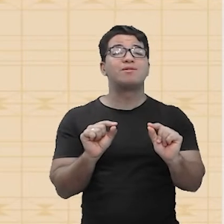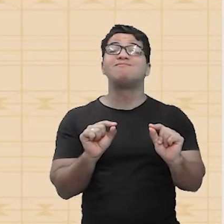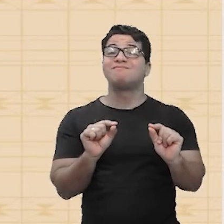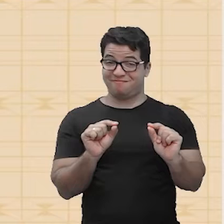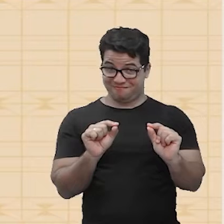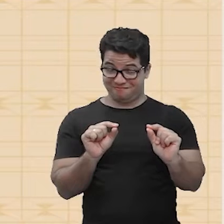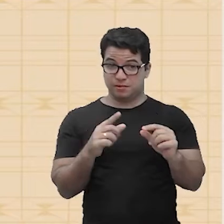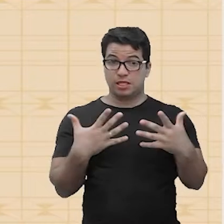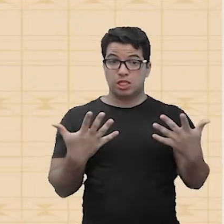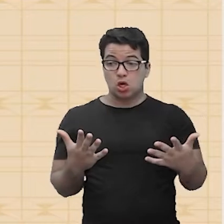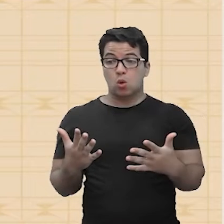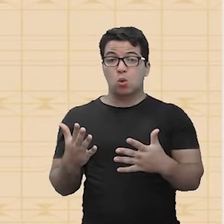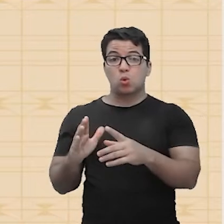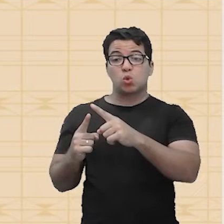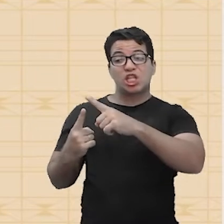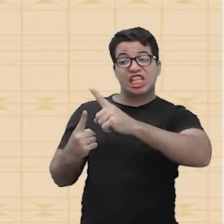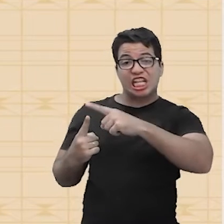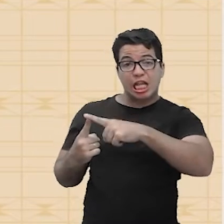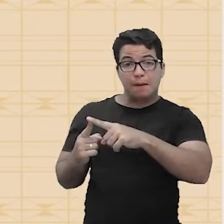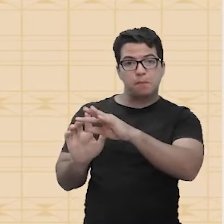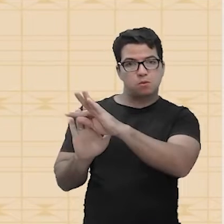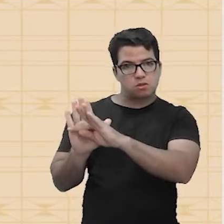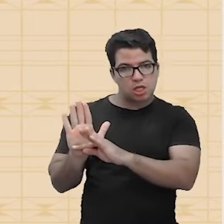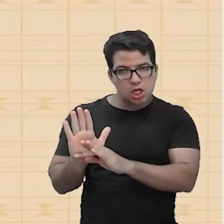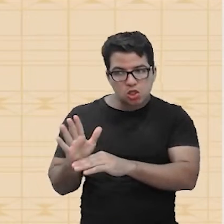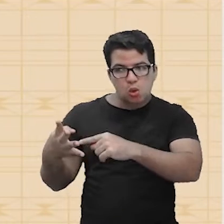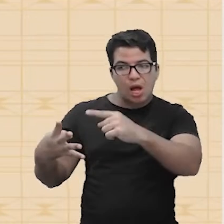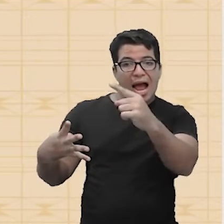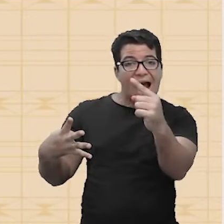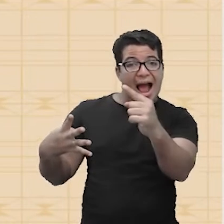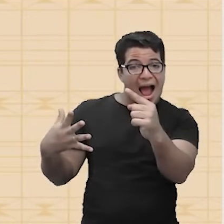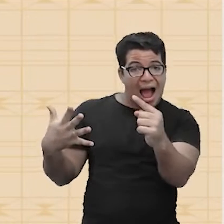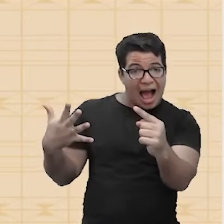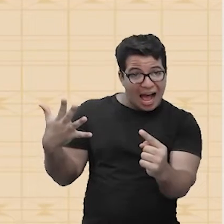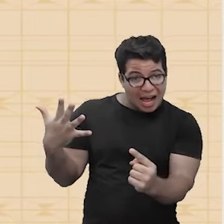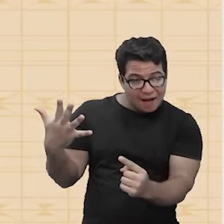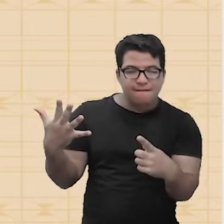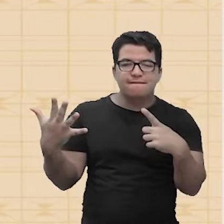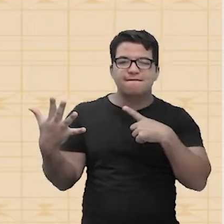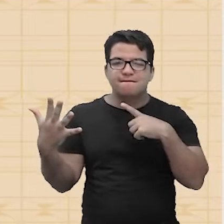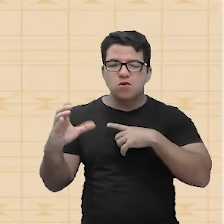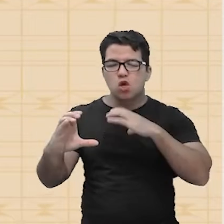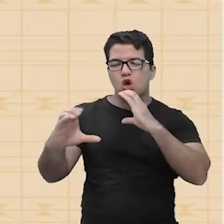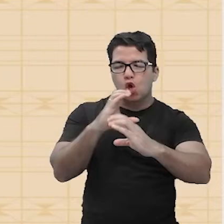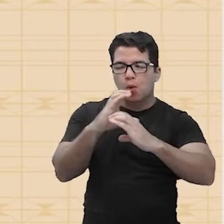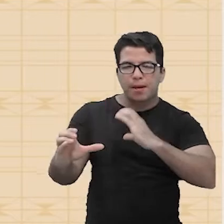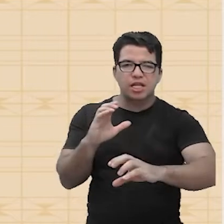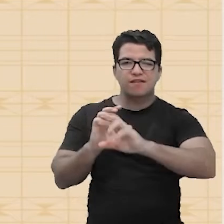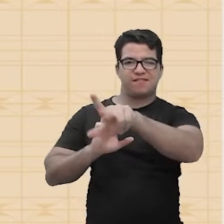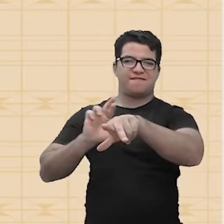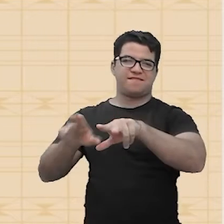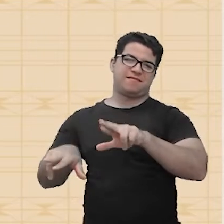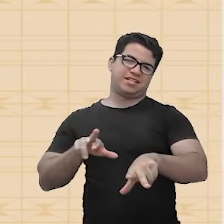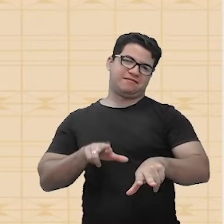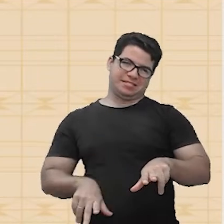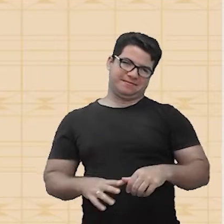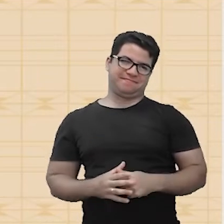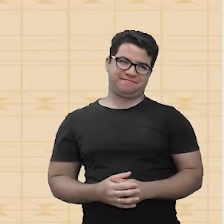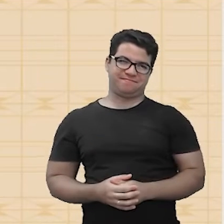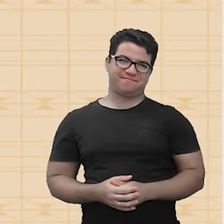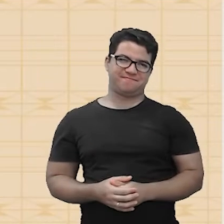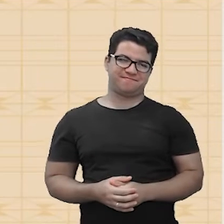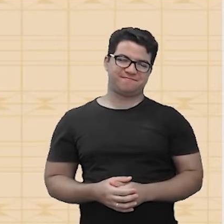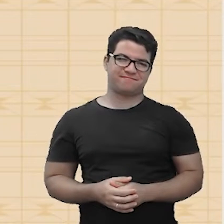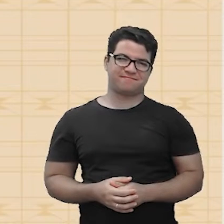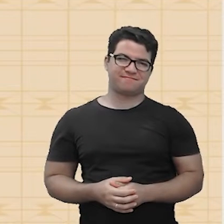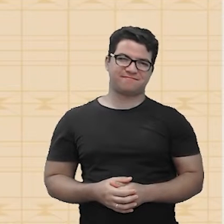gêneros, cada gênero tem sua intencionalidade comunicativa. Adequa-se ao uso que se